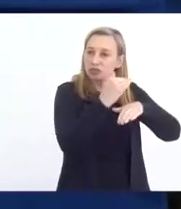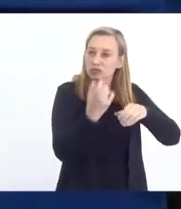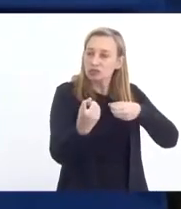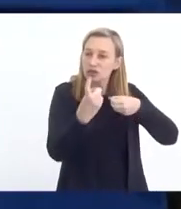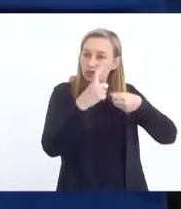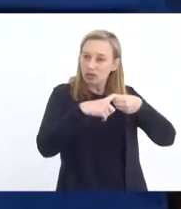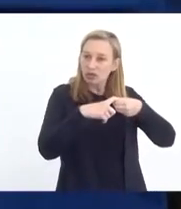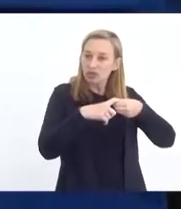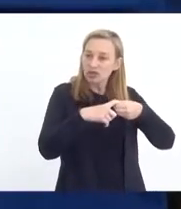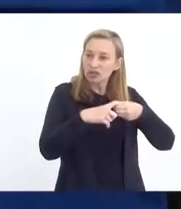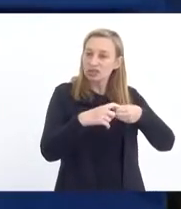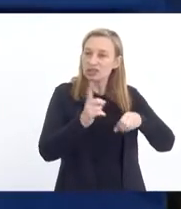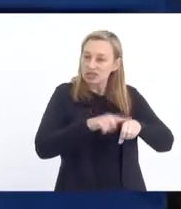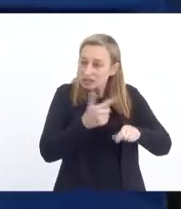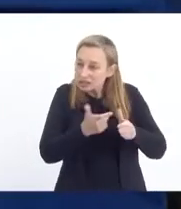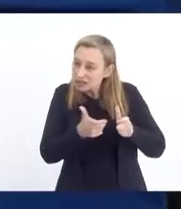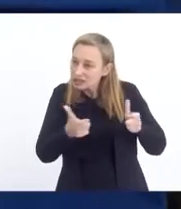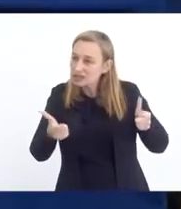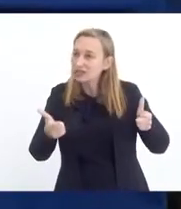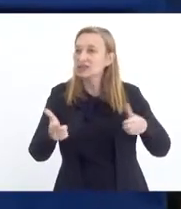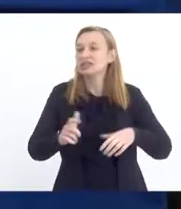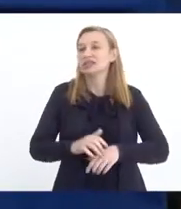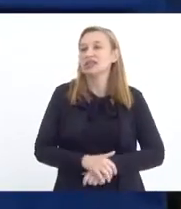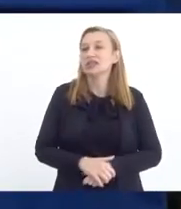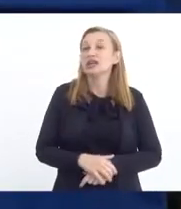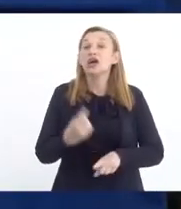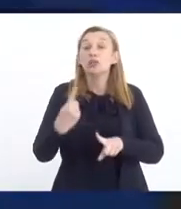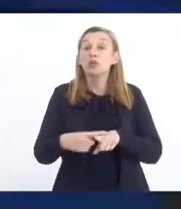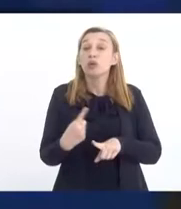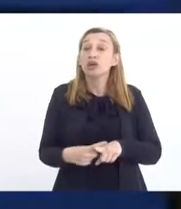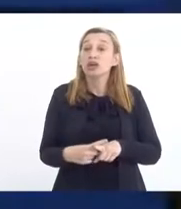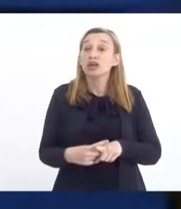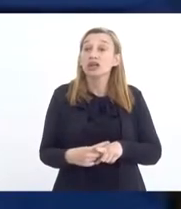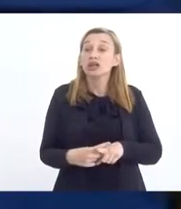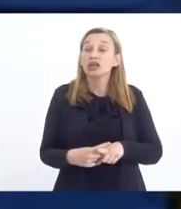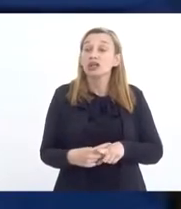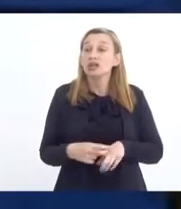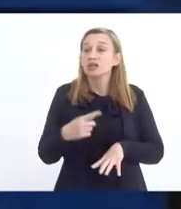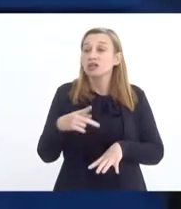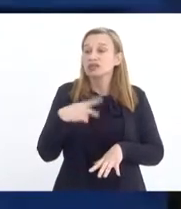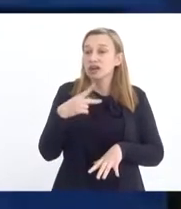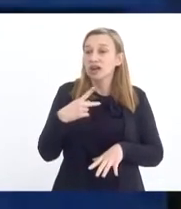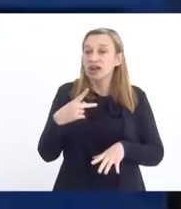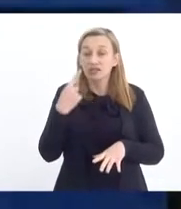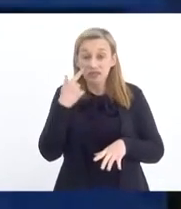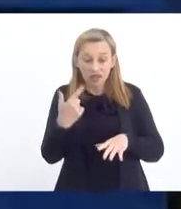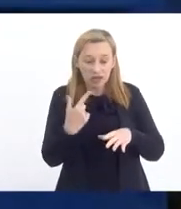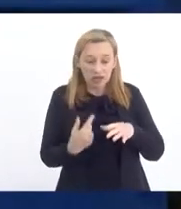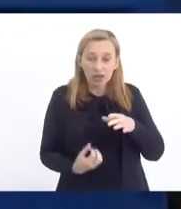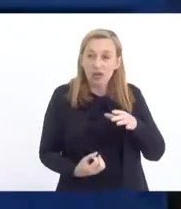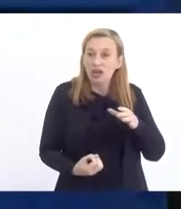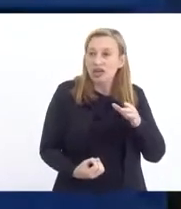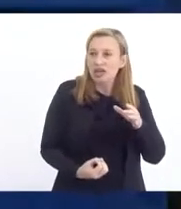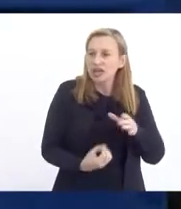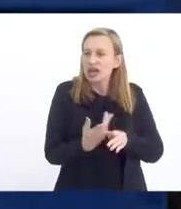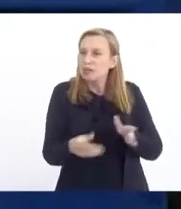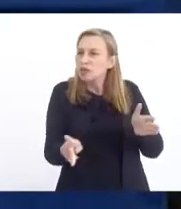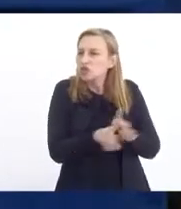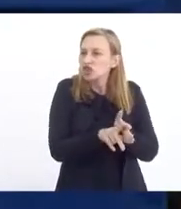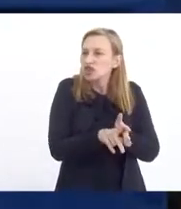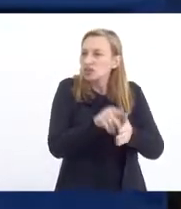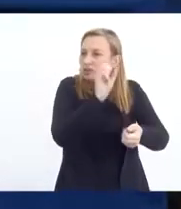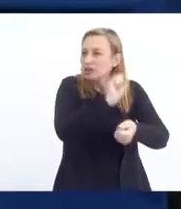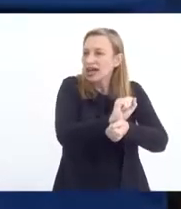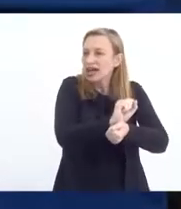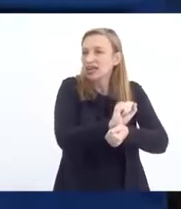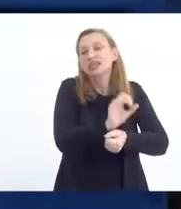tenha durabilidade, né? Tenha vida longa, porque a gente costuma ver aí projetos sendo iniciados e paralisados.